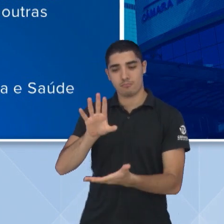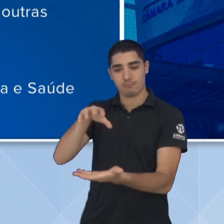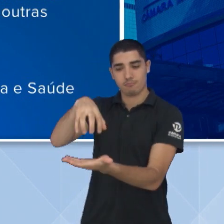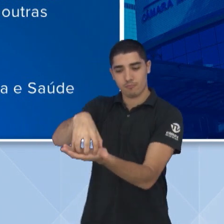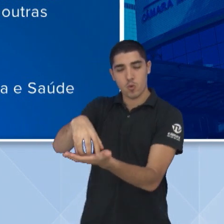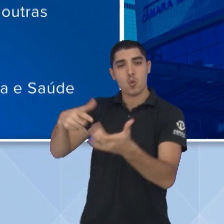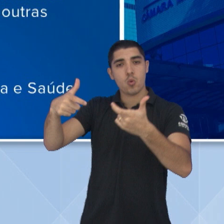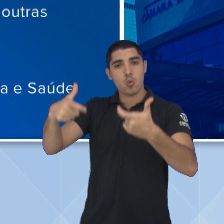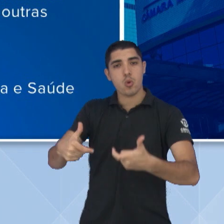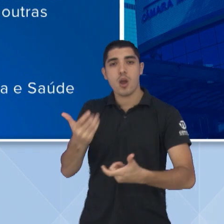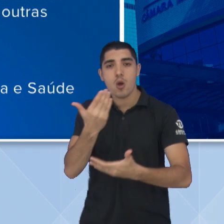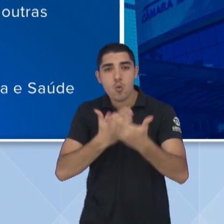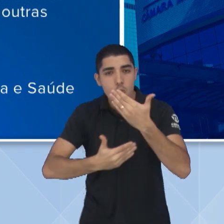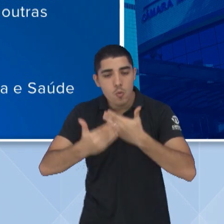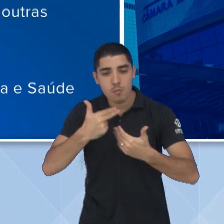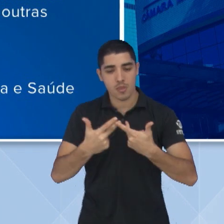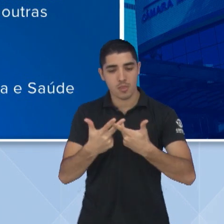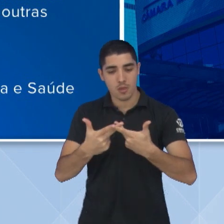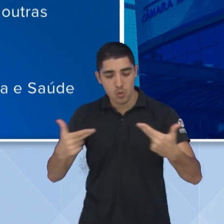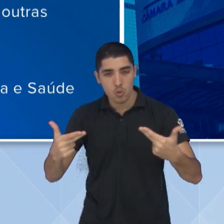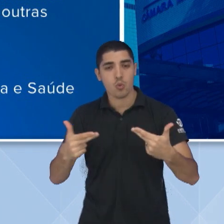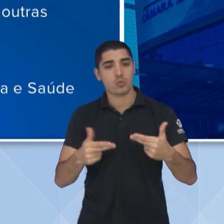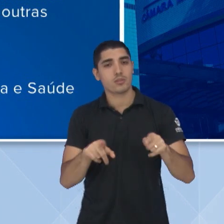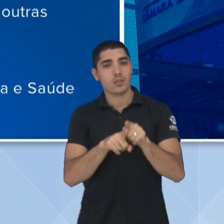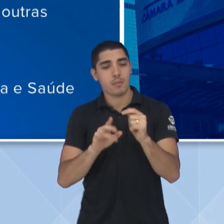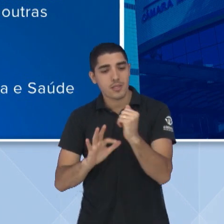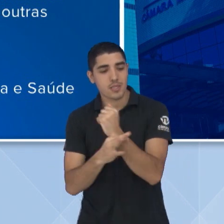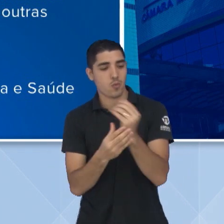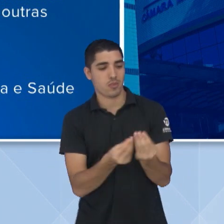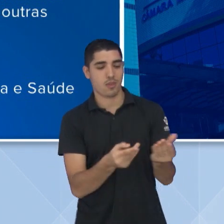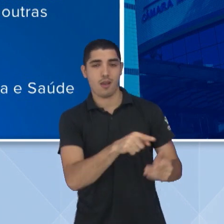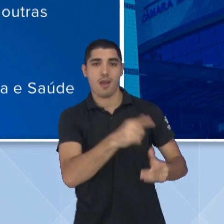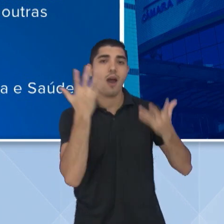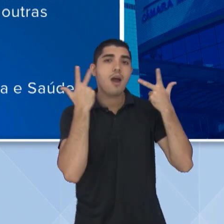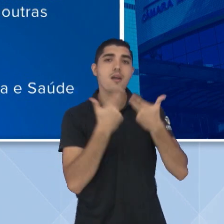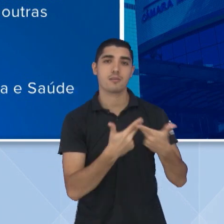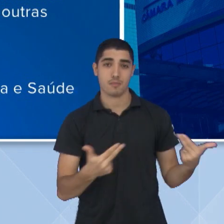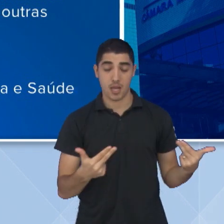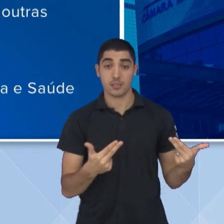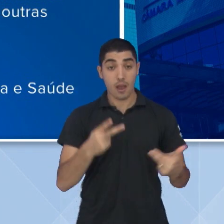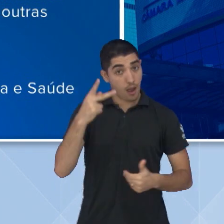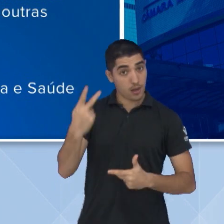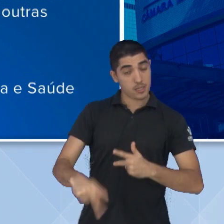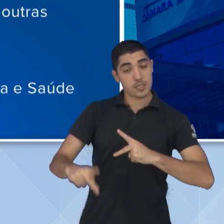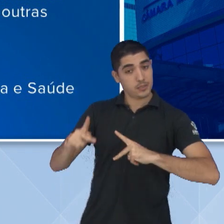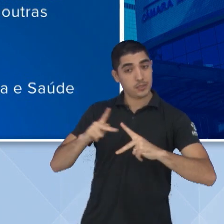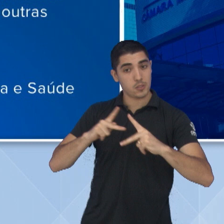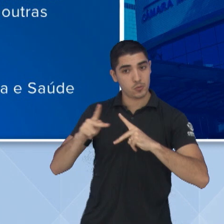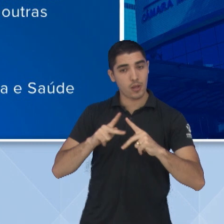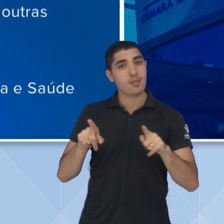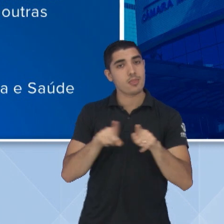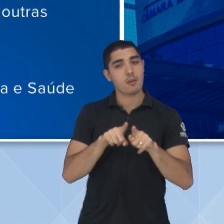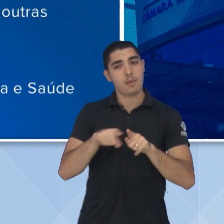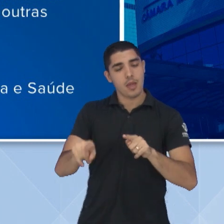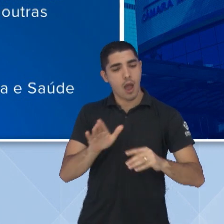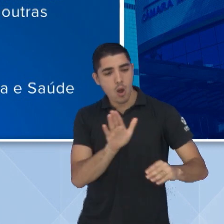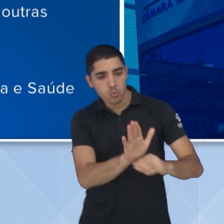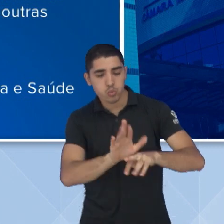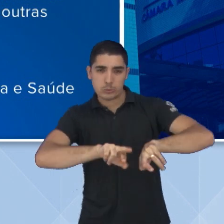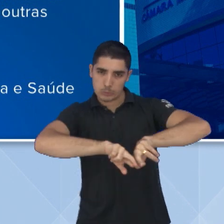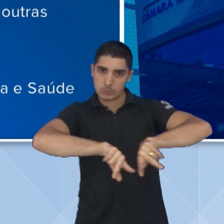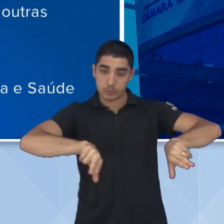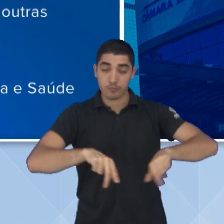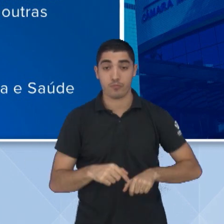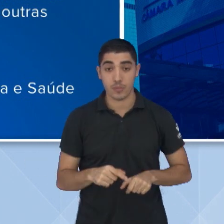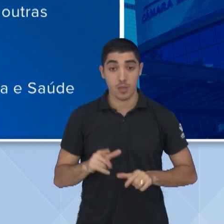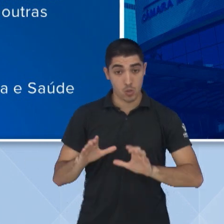e Utensílios para a Proteção de Animais, no âmbito do município de São José dos Campos e da outras providências. O